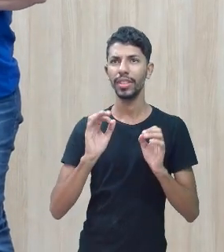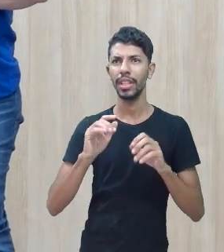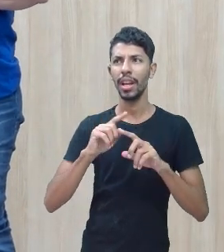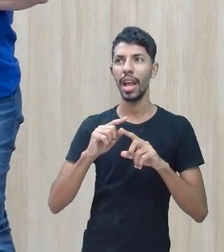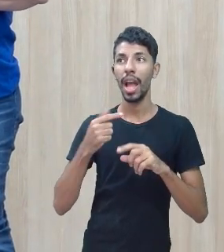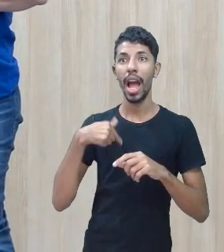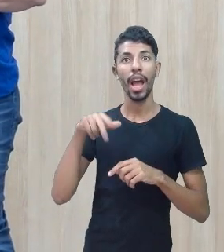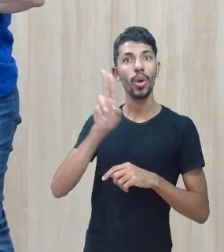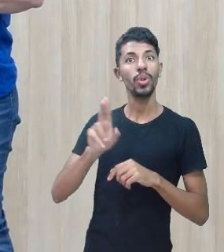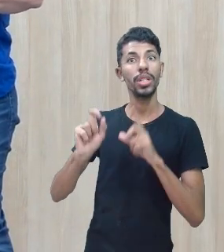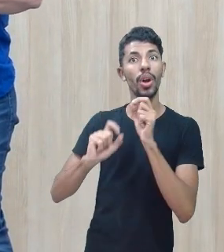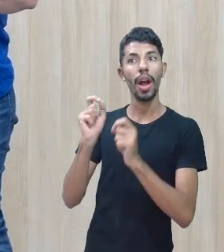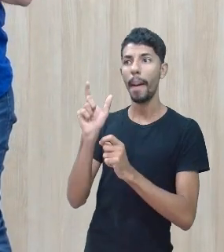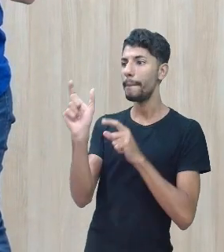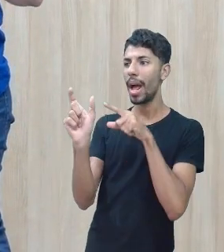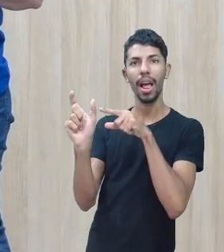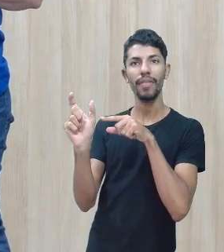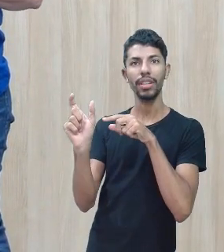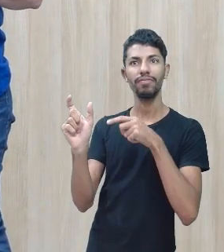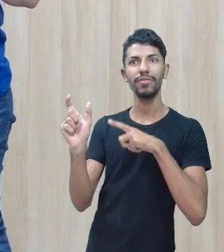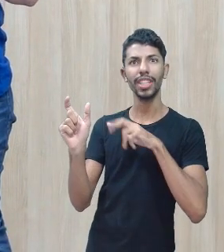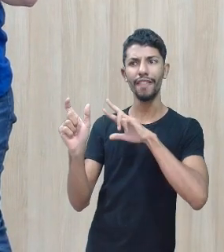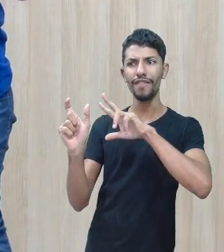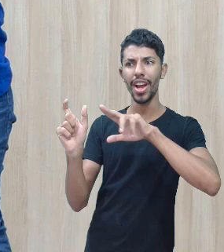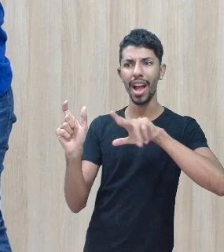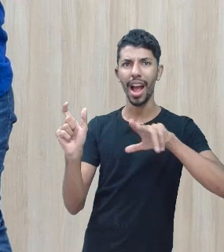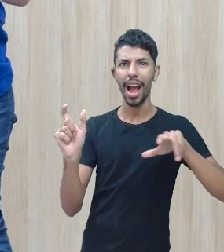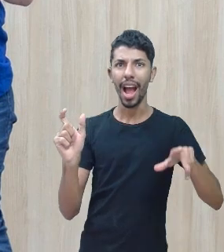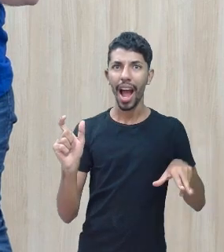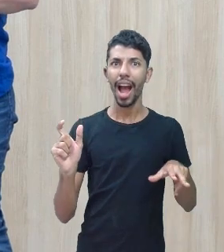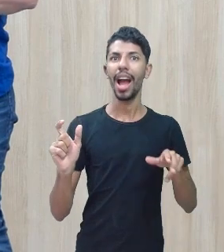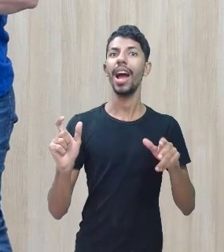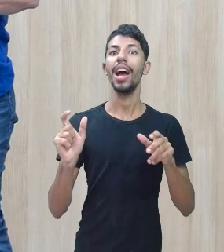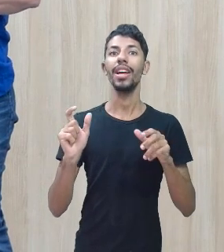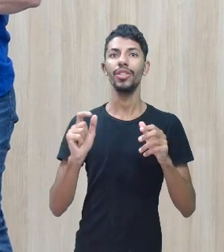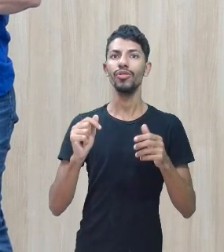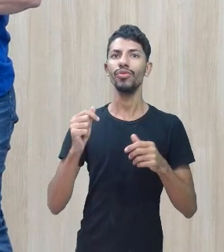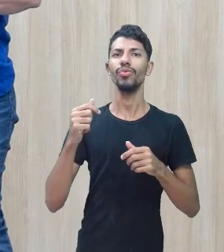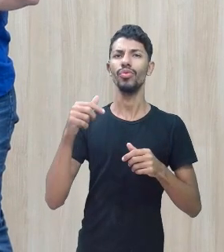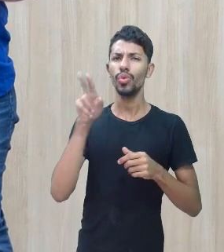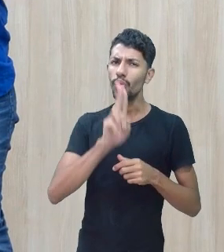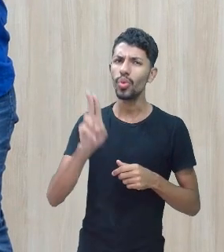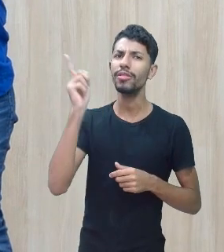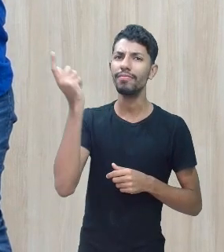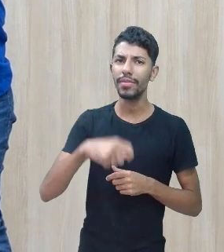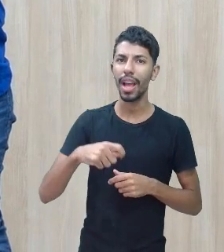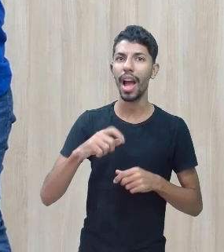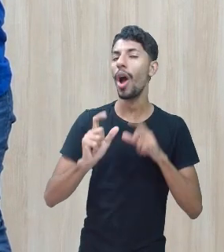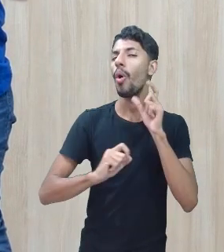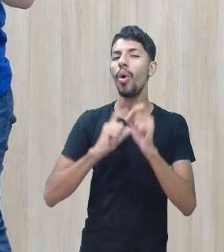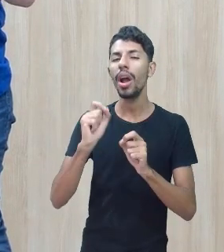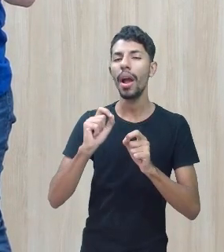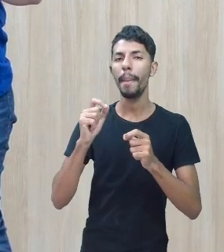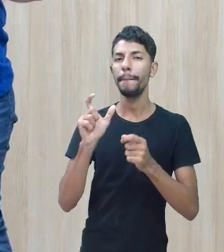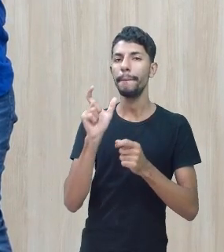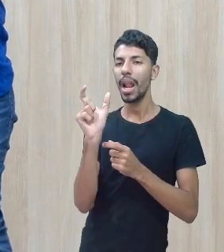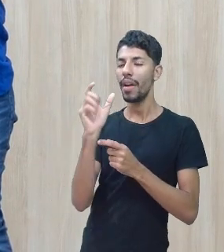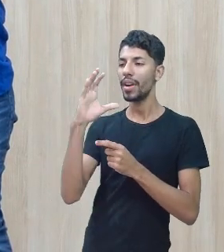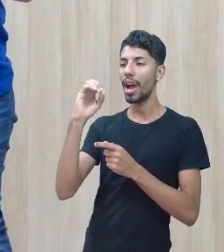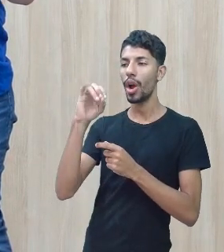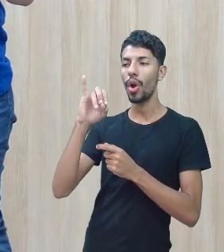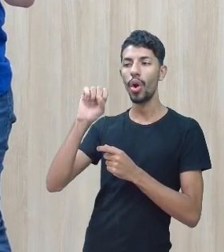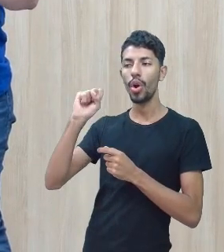palavra multiuso na aula anterior, que foi a palavra coisa, que usamos com uma palavra com